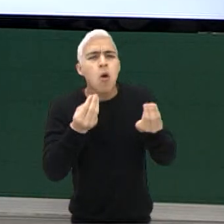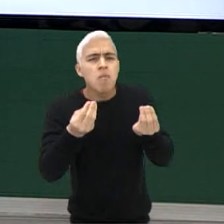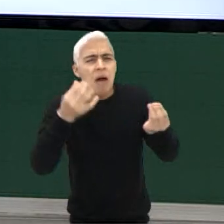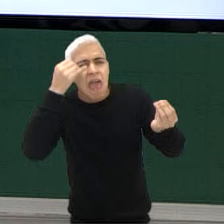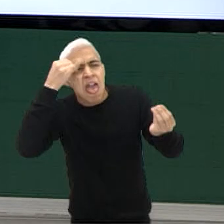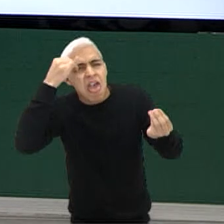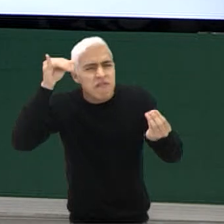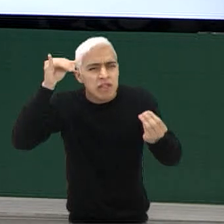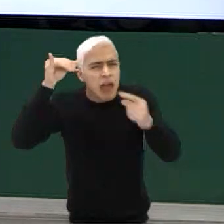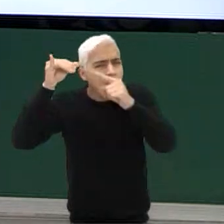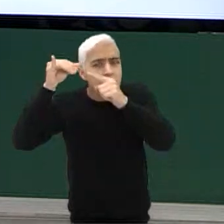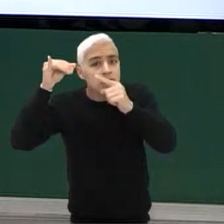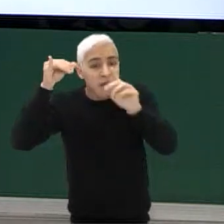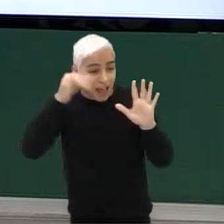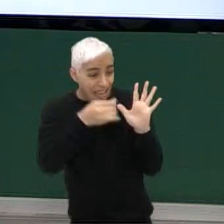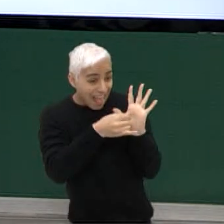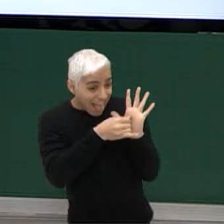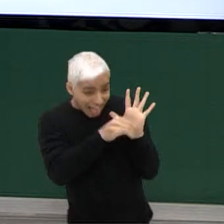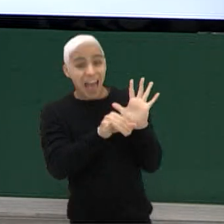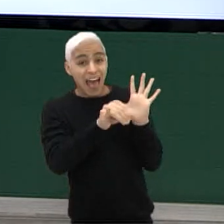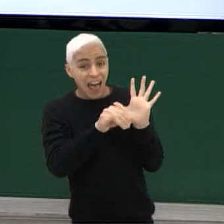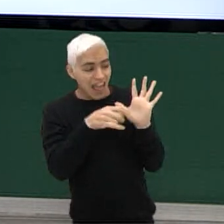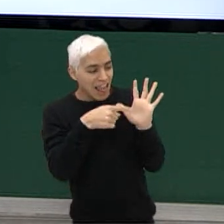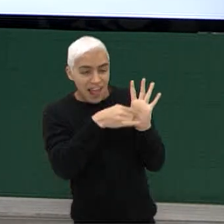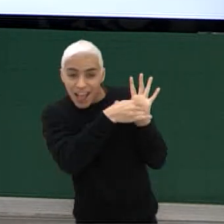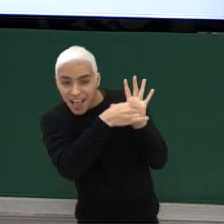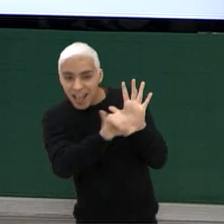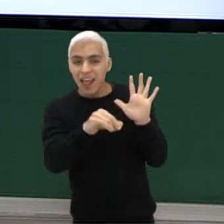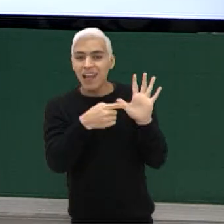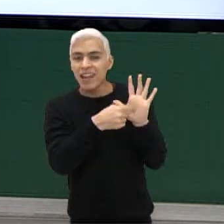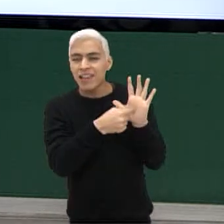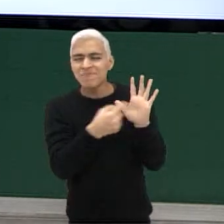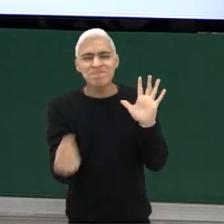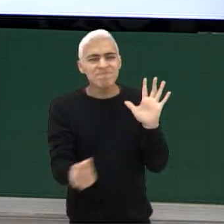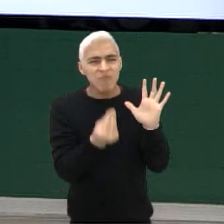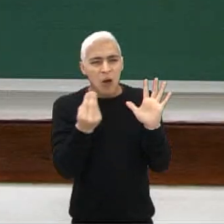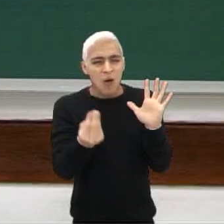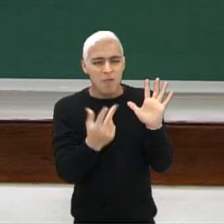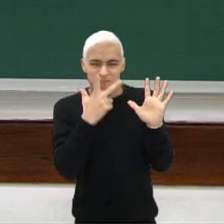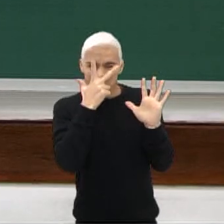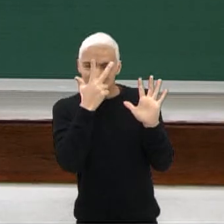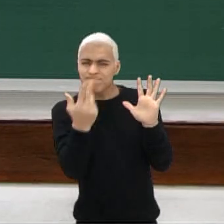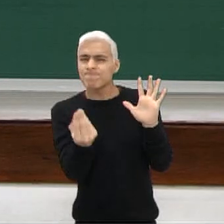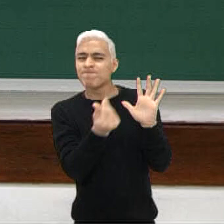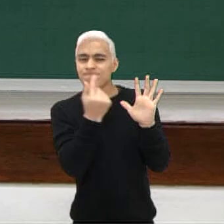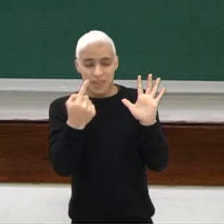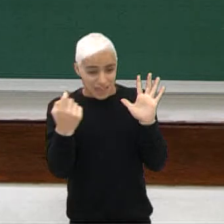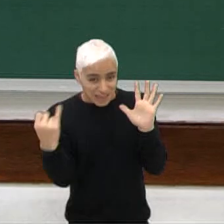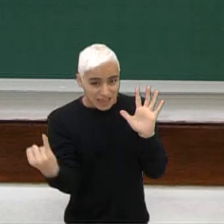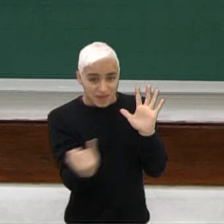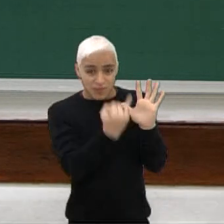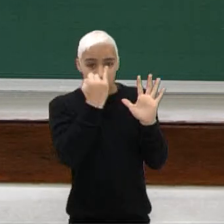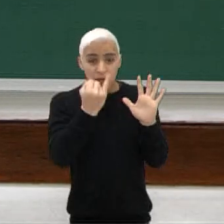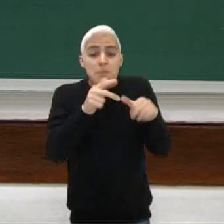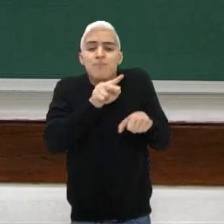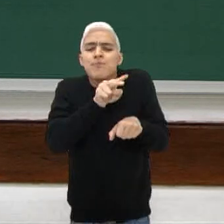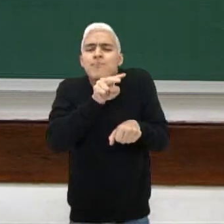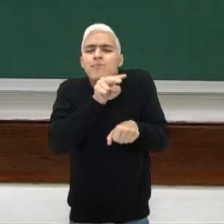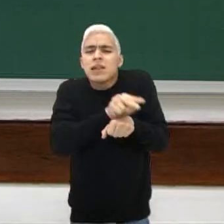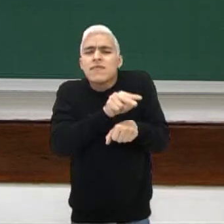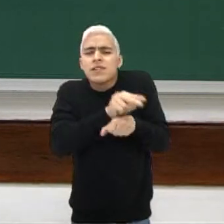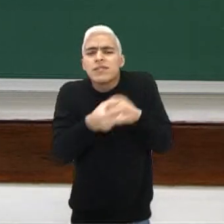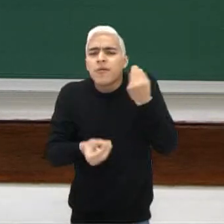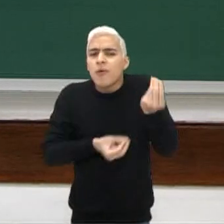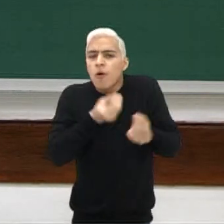em nossas mãos. Olhem só como nós temos ali uma coisa importante, a prevenção está em